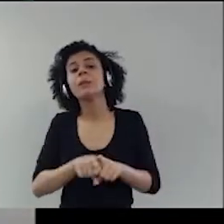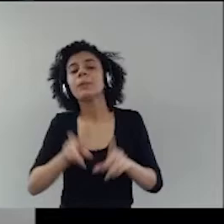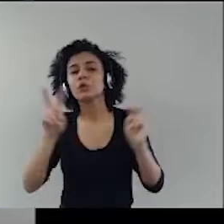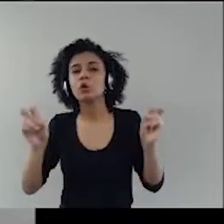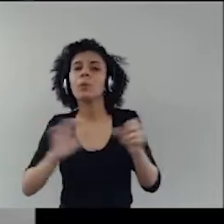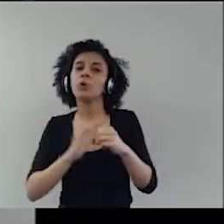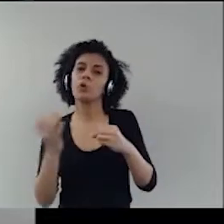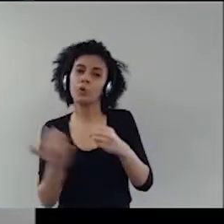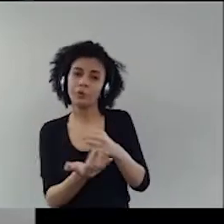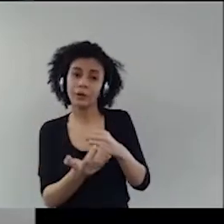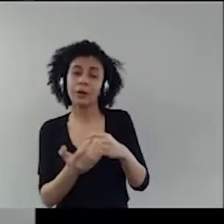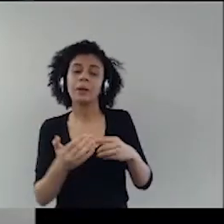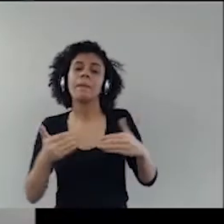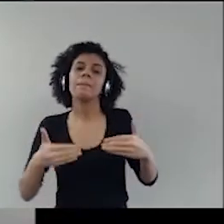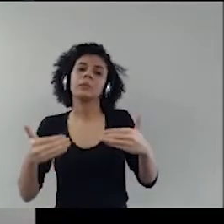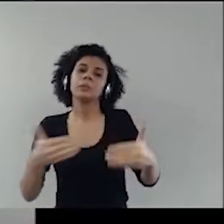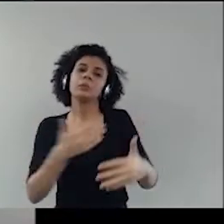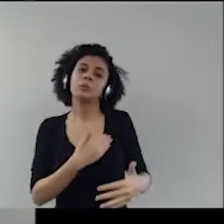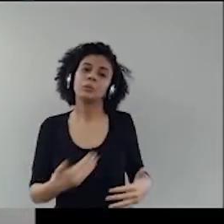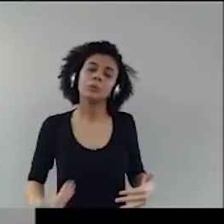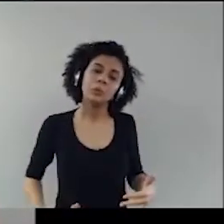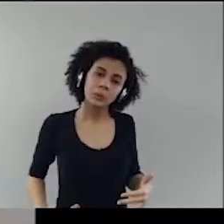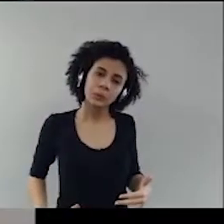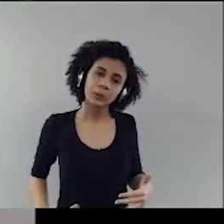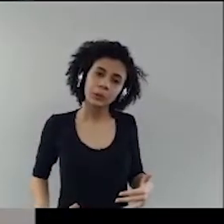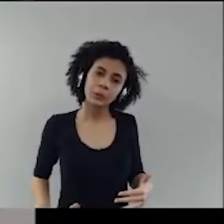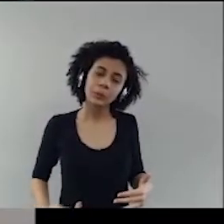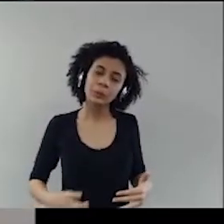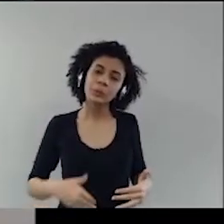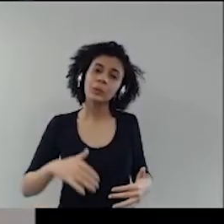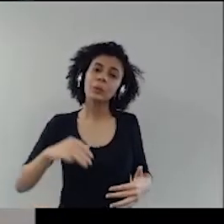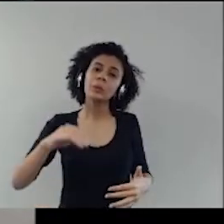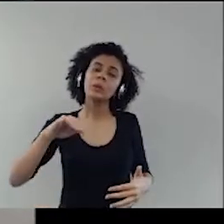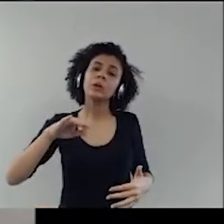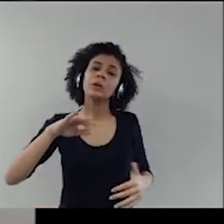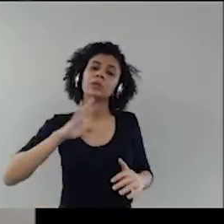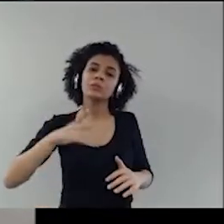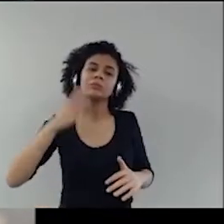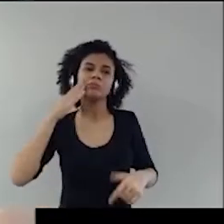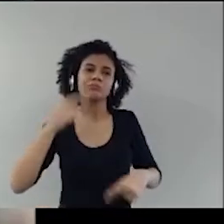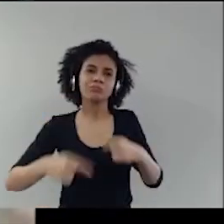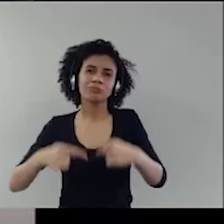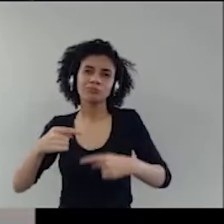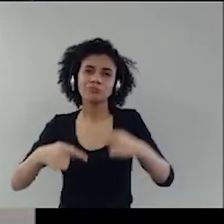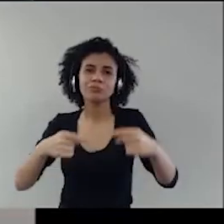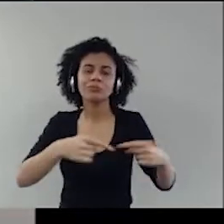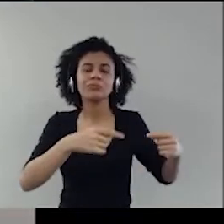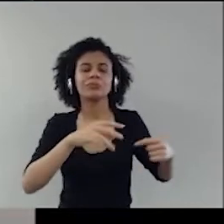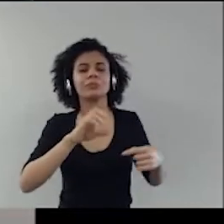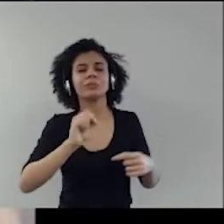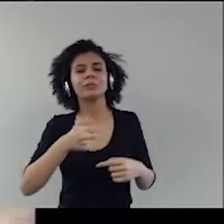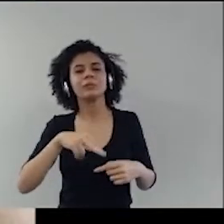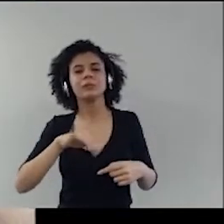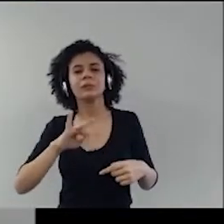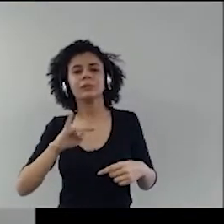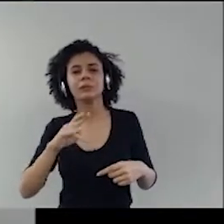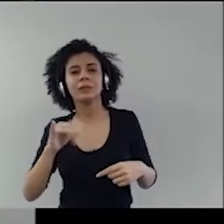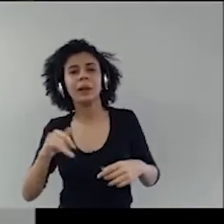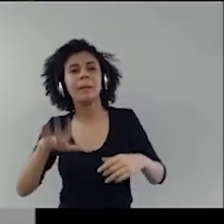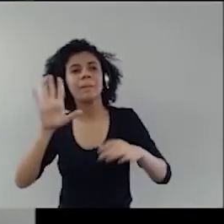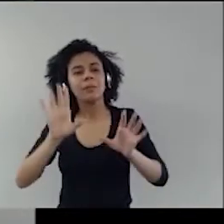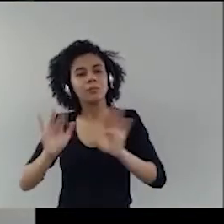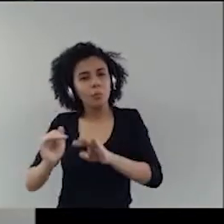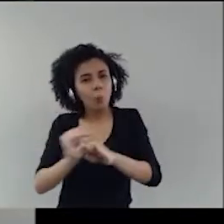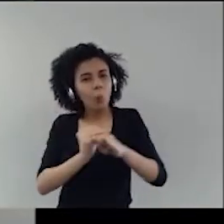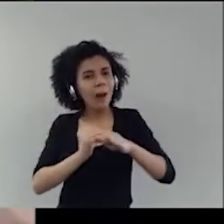Covid. O Ministério Público, na ausência, obviamente, de uma política sanitária mais